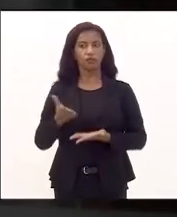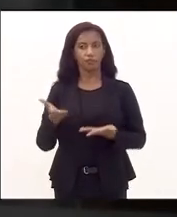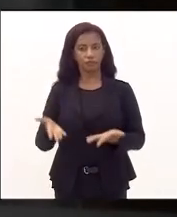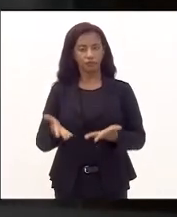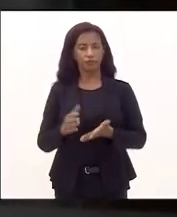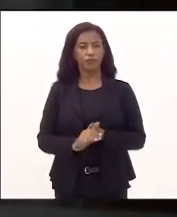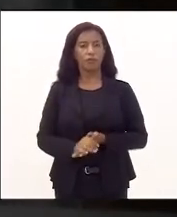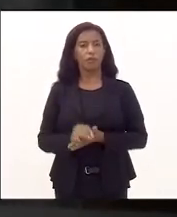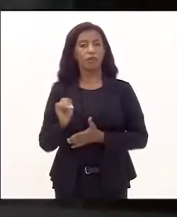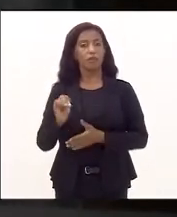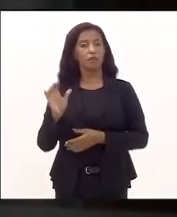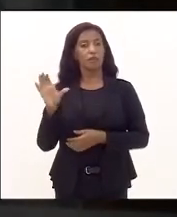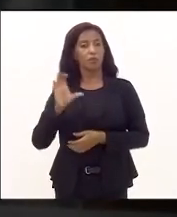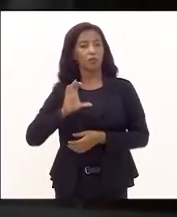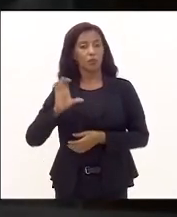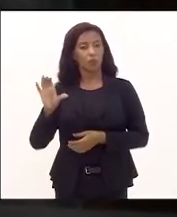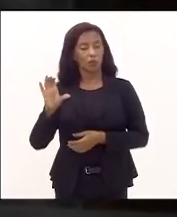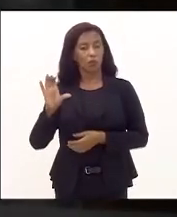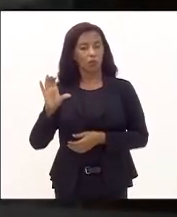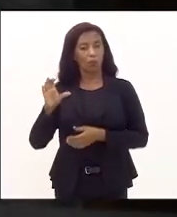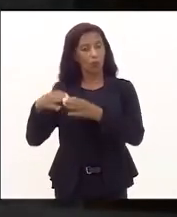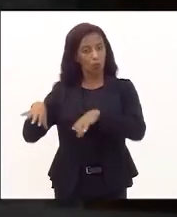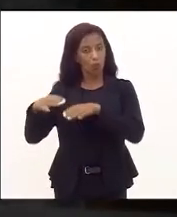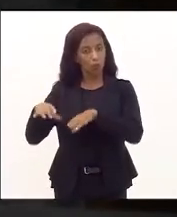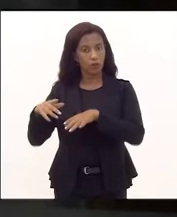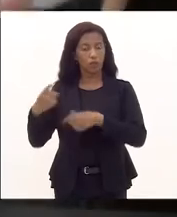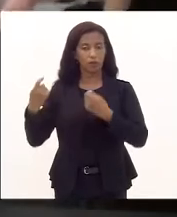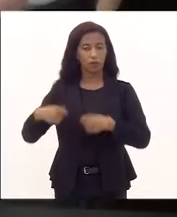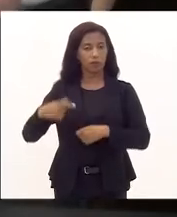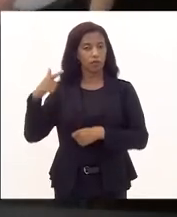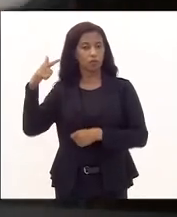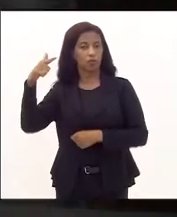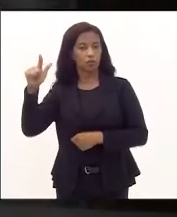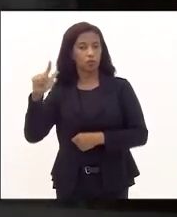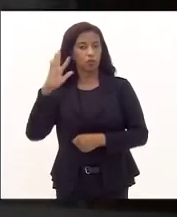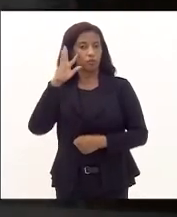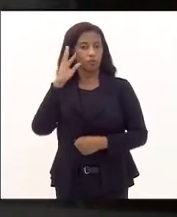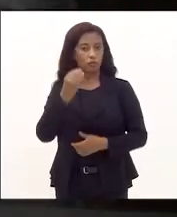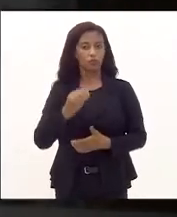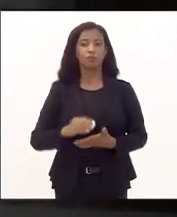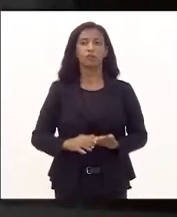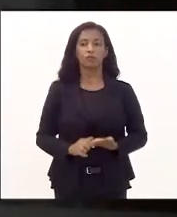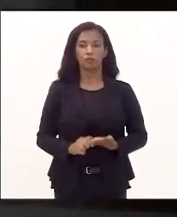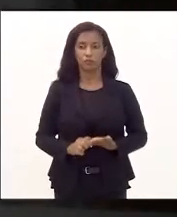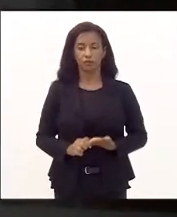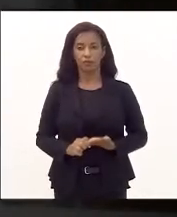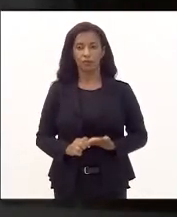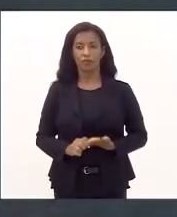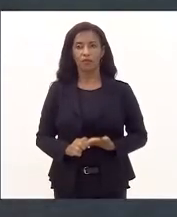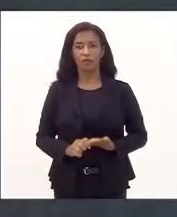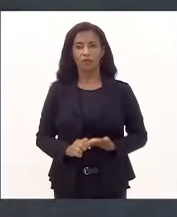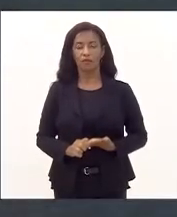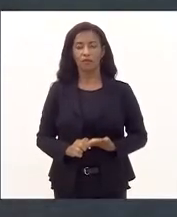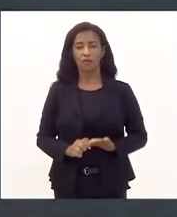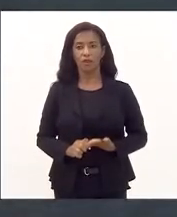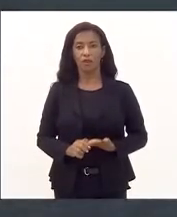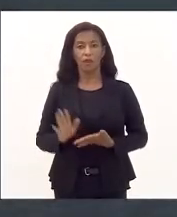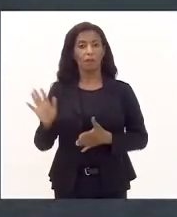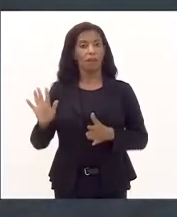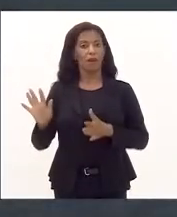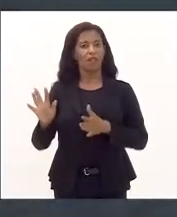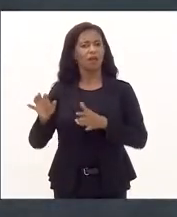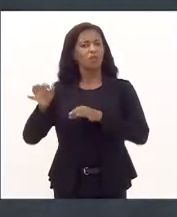se estes concursados ainda dependem de uma outra decisão, eles não se incluem na lista. Mas não